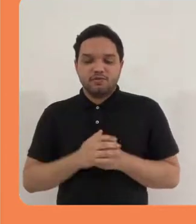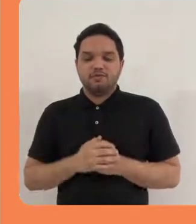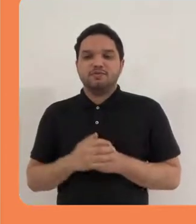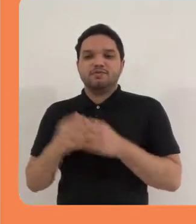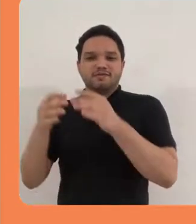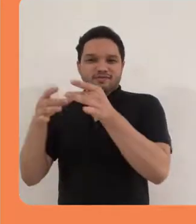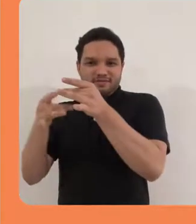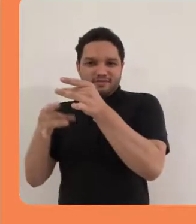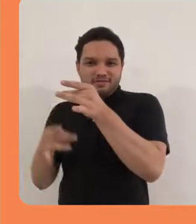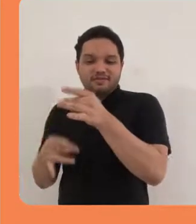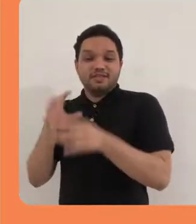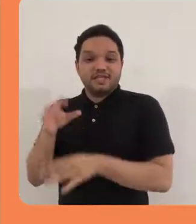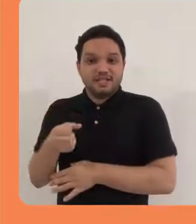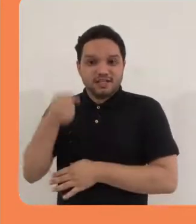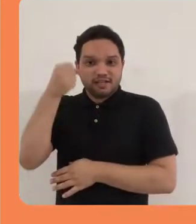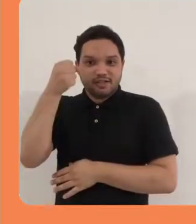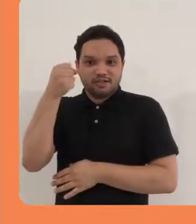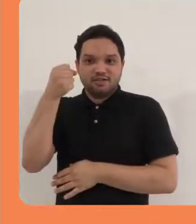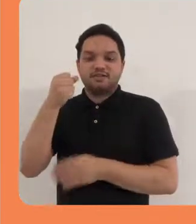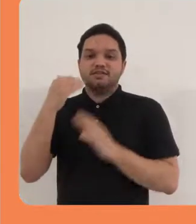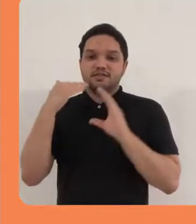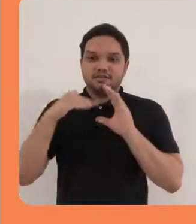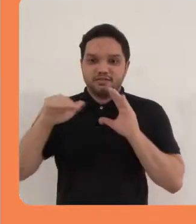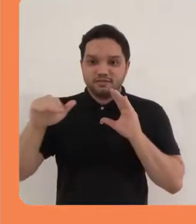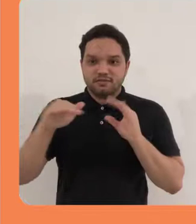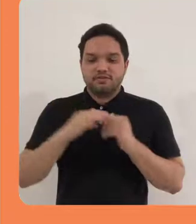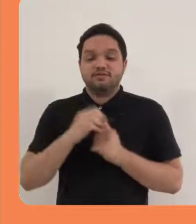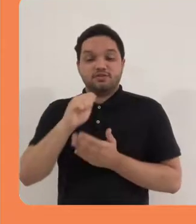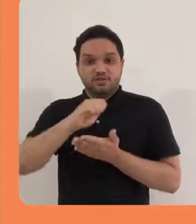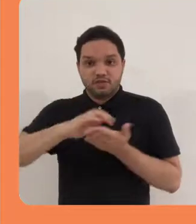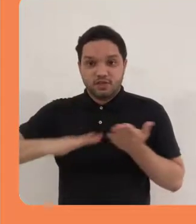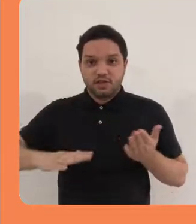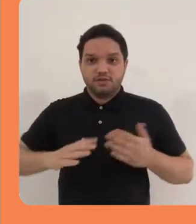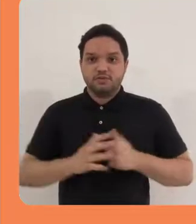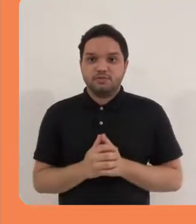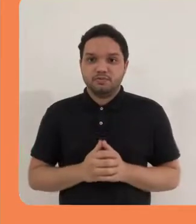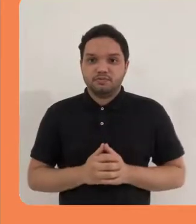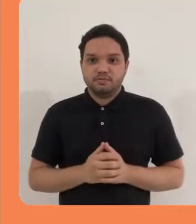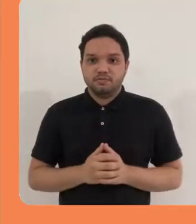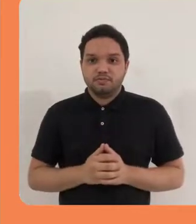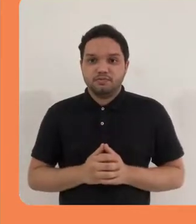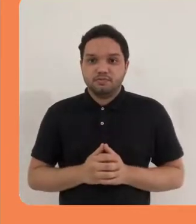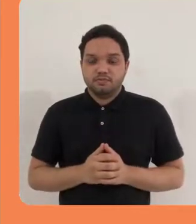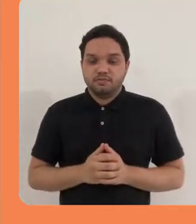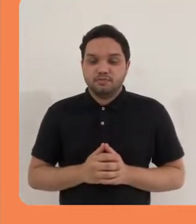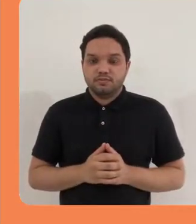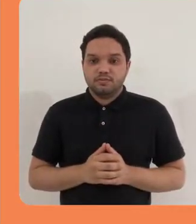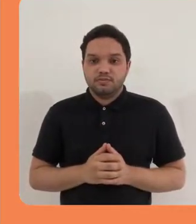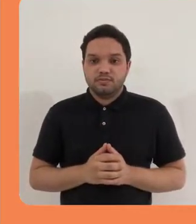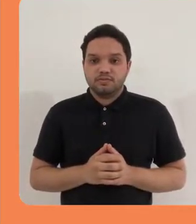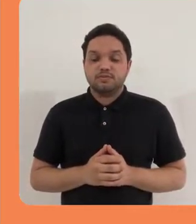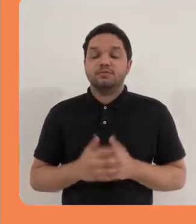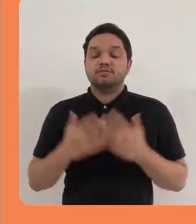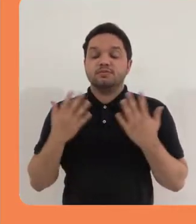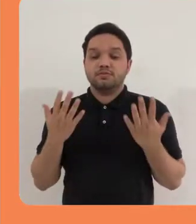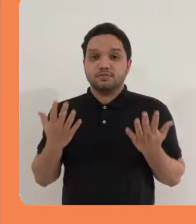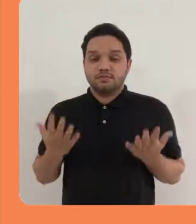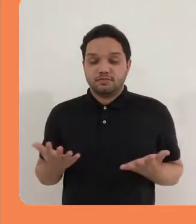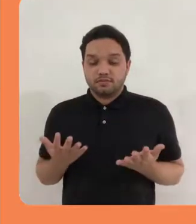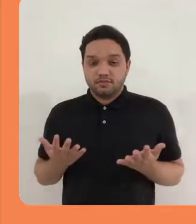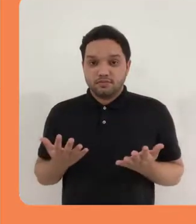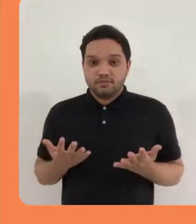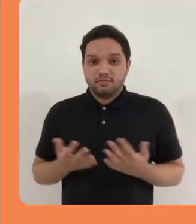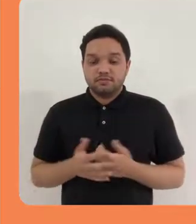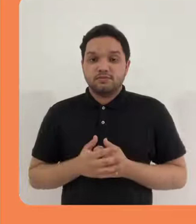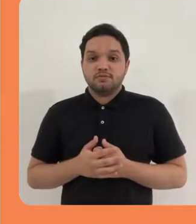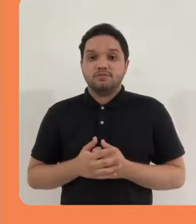estava lá de escrito salvar e enviar essa tarefa e ao fazer